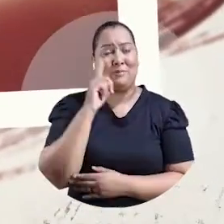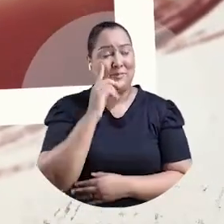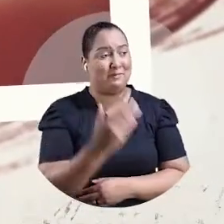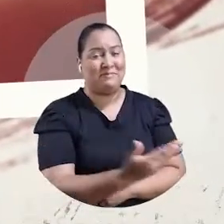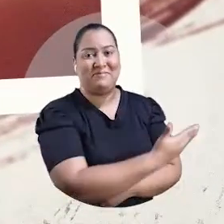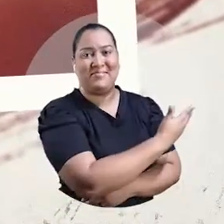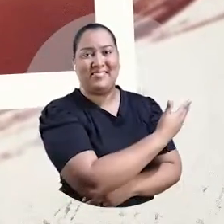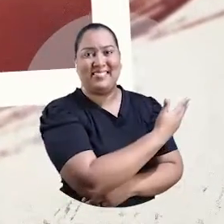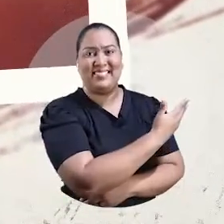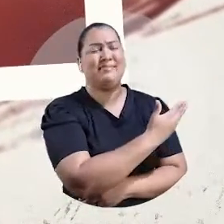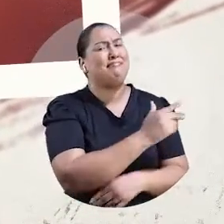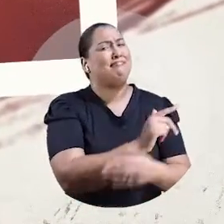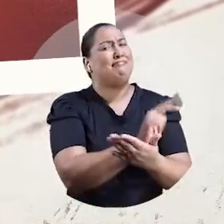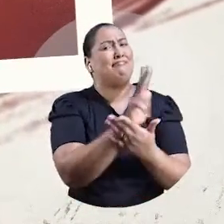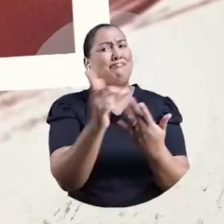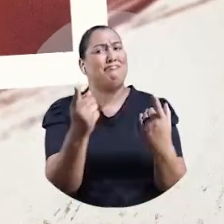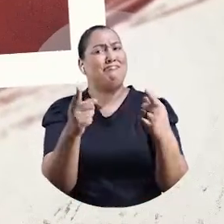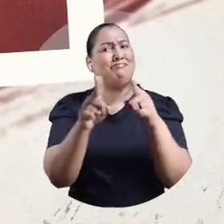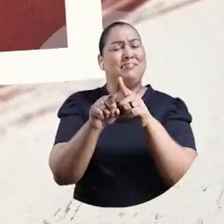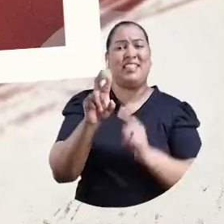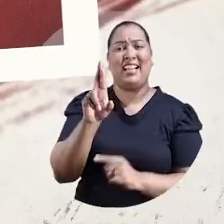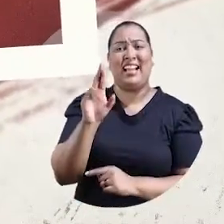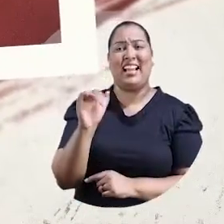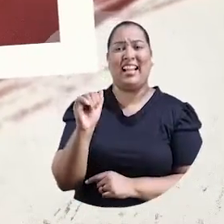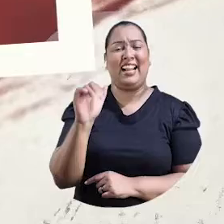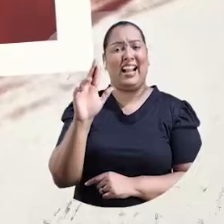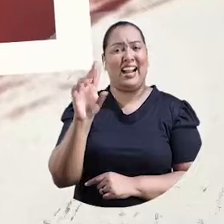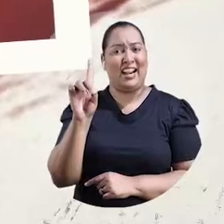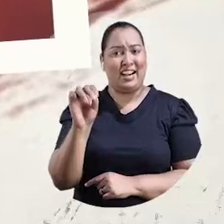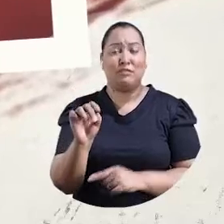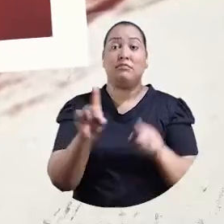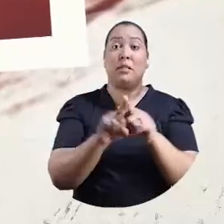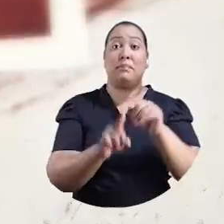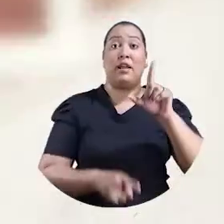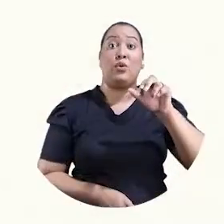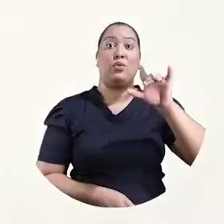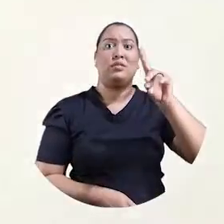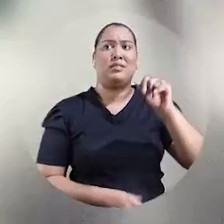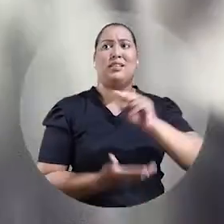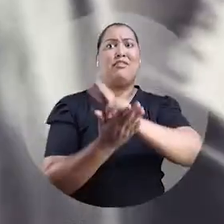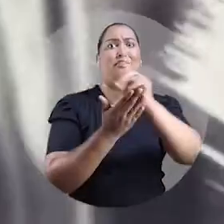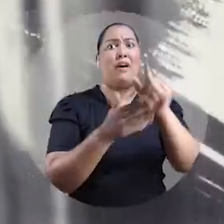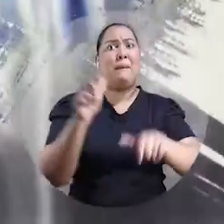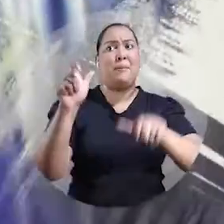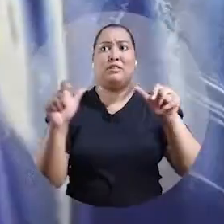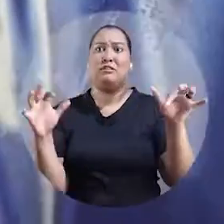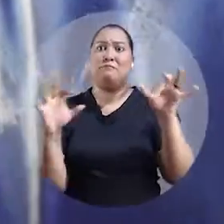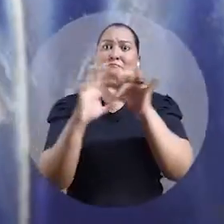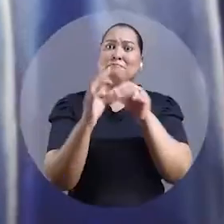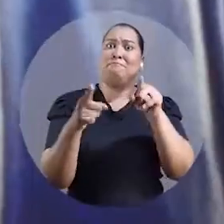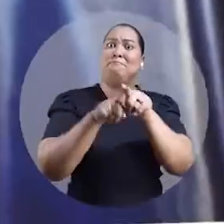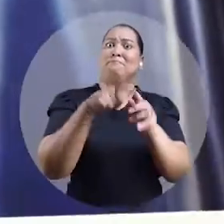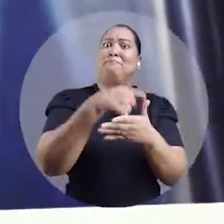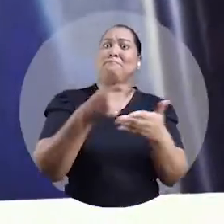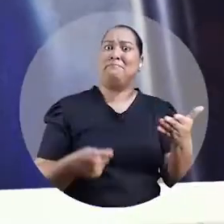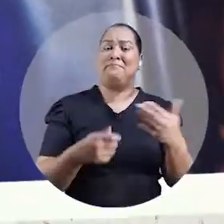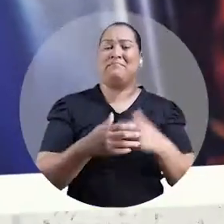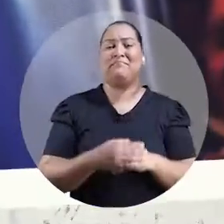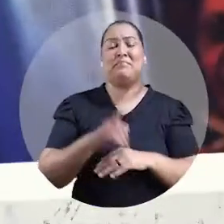Fragmentos da Alma Mato-Grossense, junto com Ricardo Guilherme Dicke, Lucinda Persona e outros grandes nomes